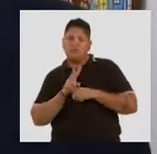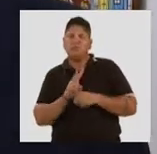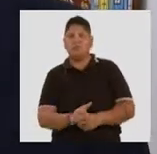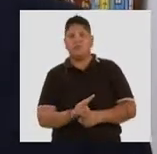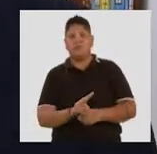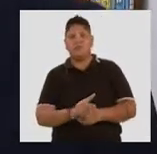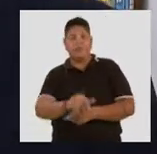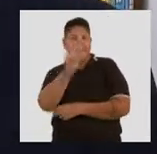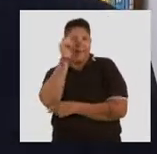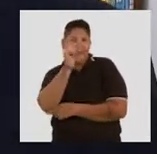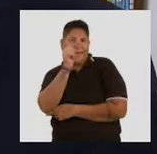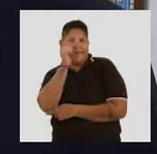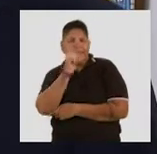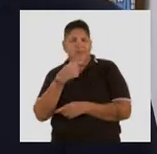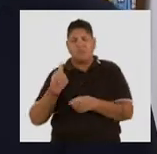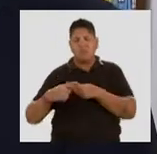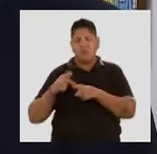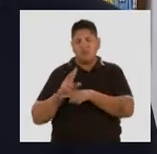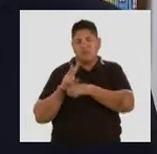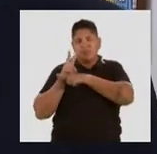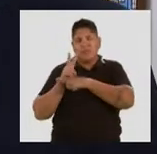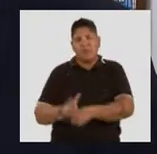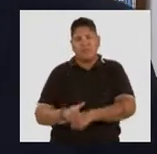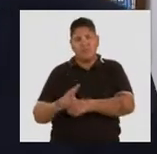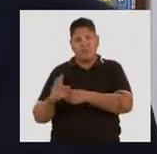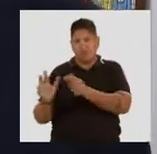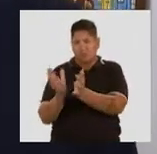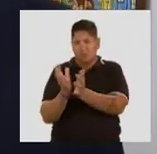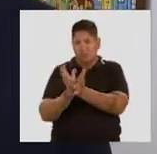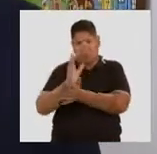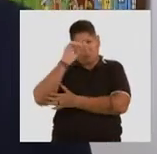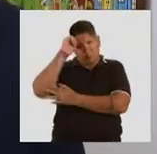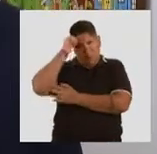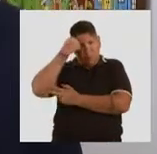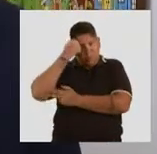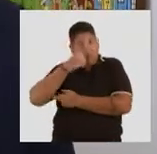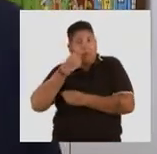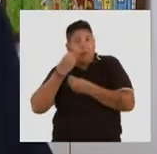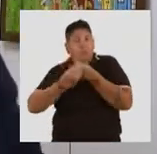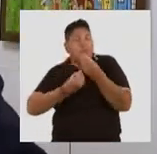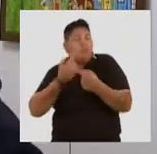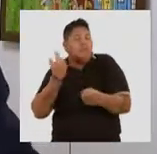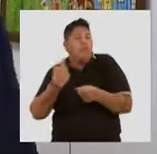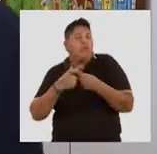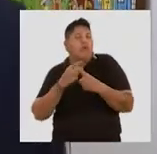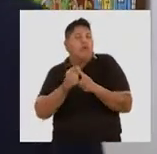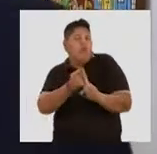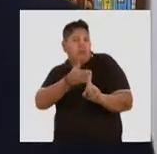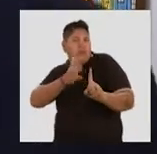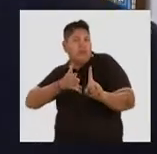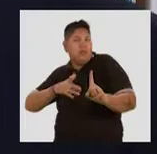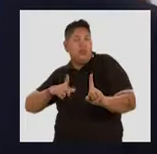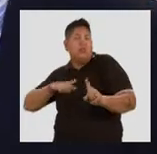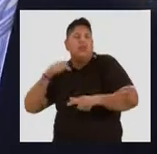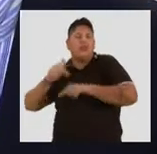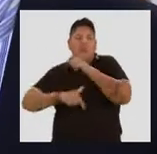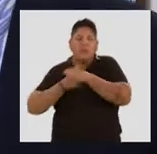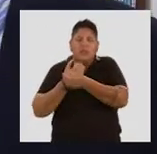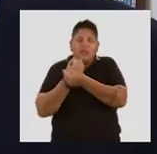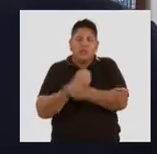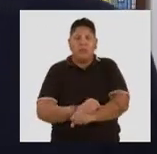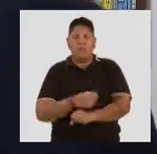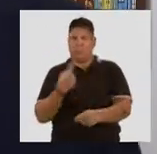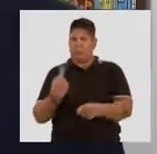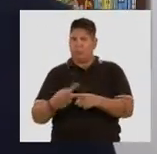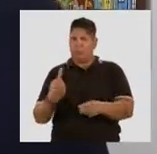vou defender as mulheres, por que eu vou defender a comunidade negra, por que eu vou defender LGBT, por que